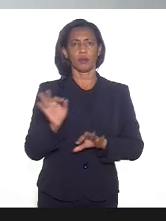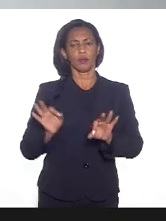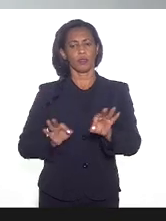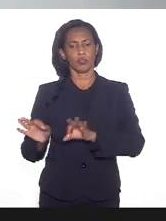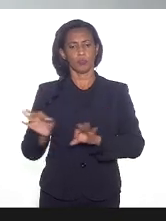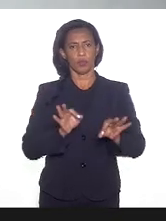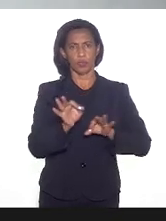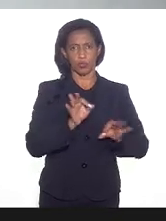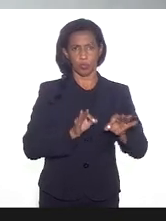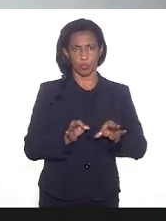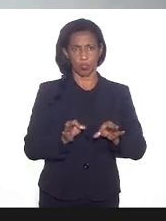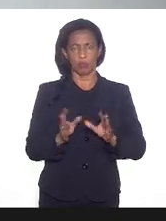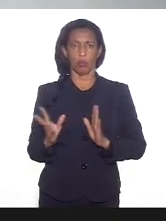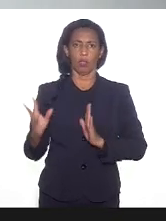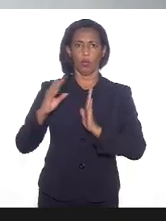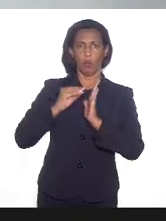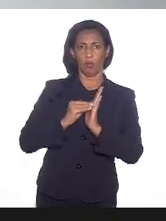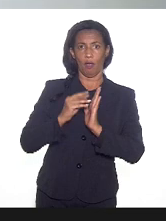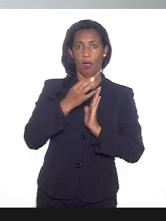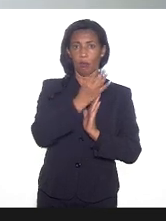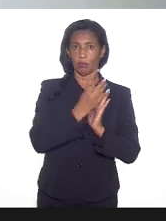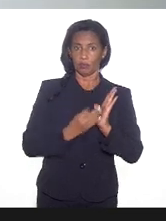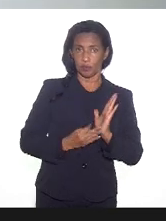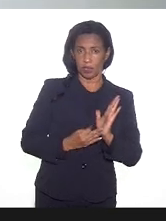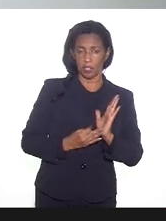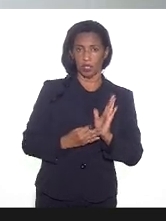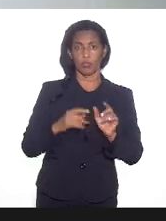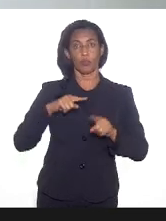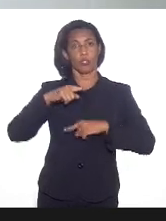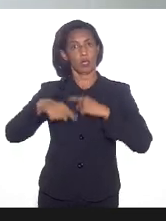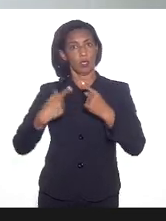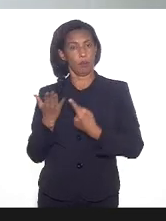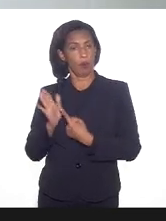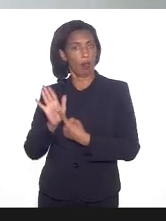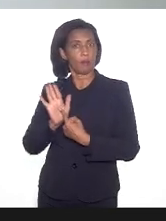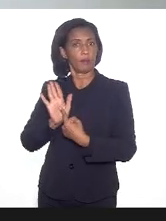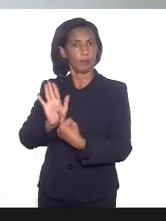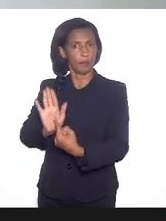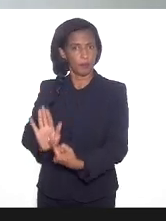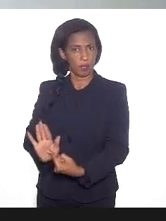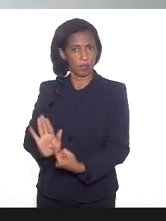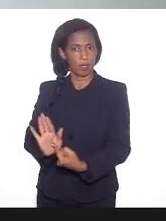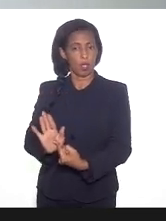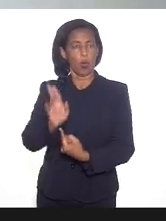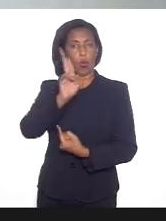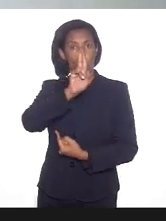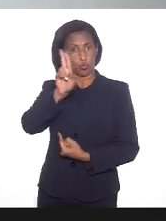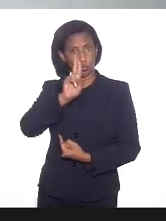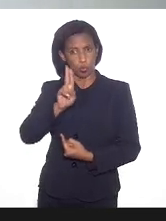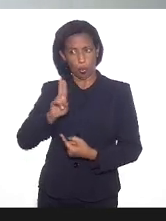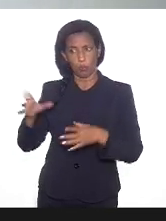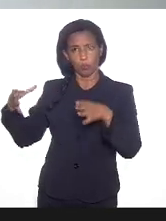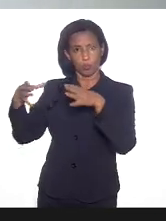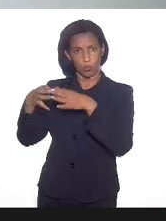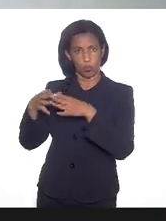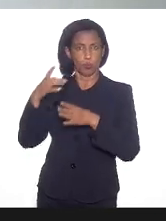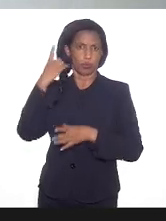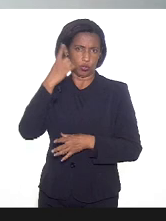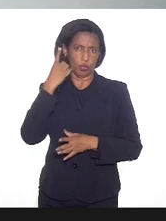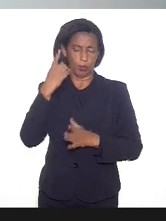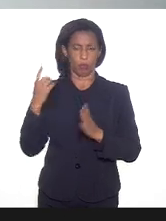projetos incorporados ao relatório e depois apresentados com o nome dos deputados que se propuserem,